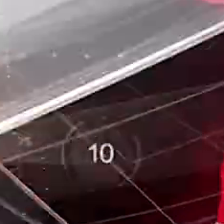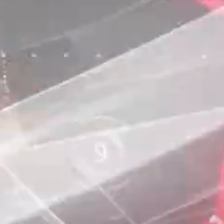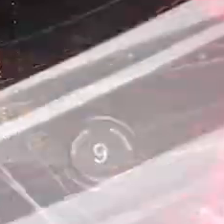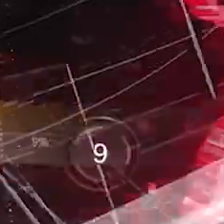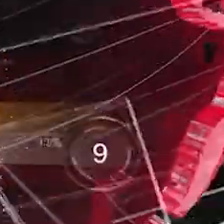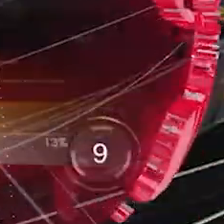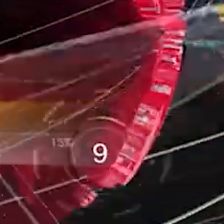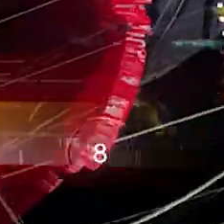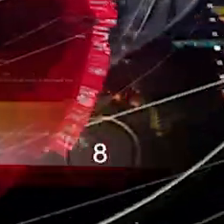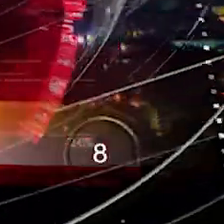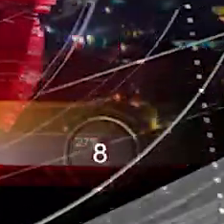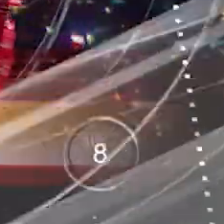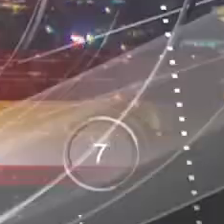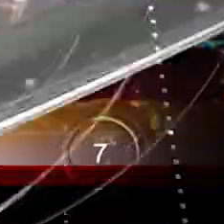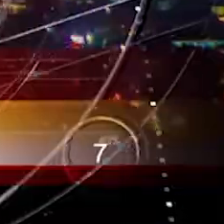E aí